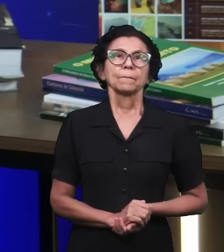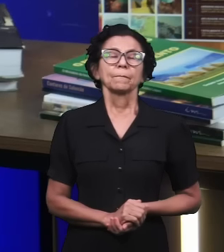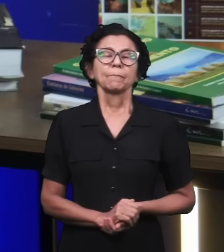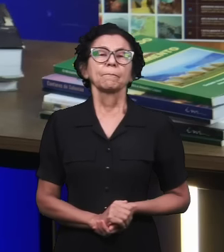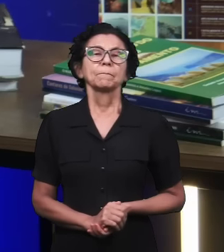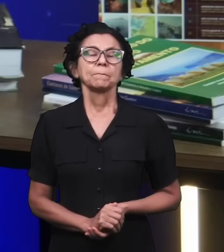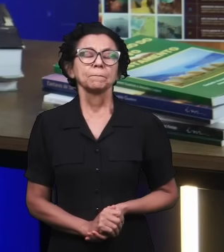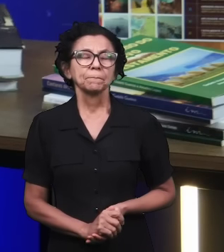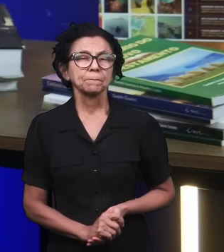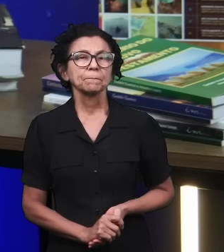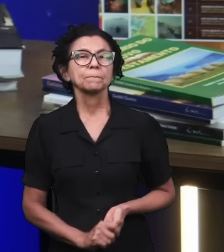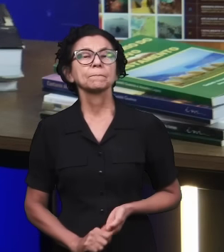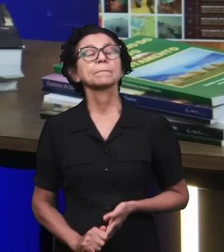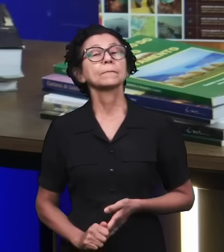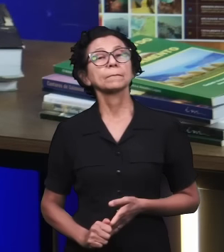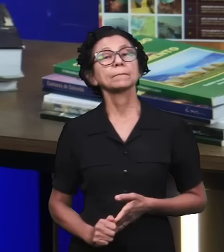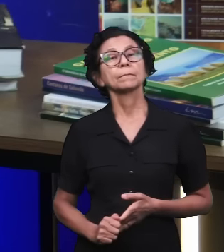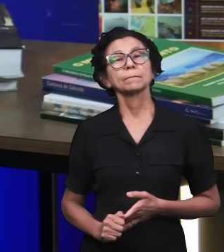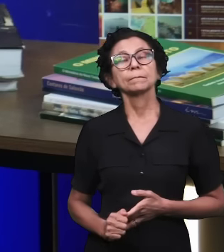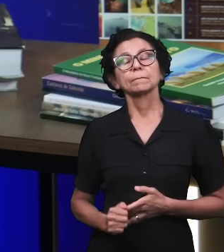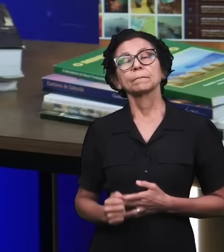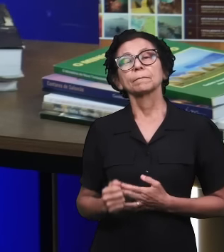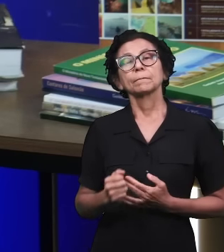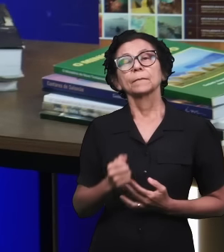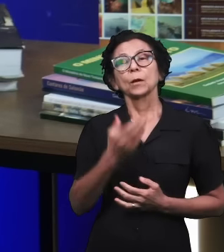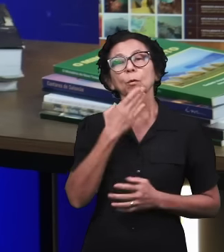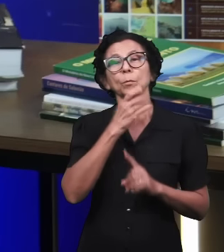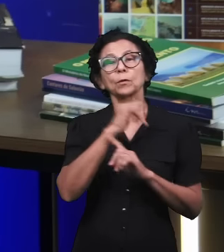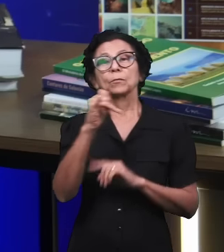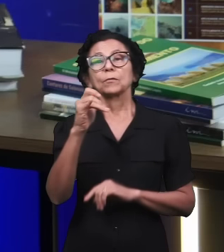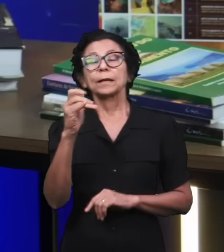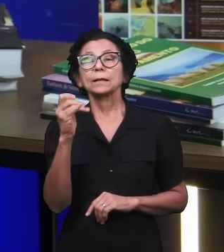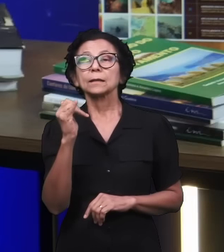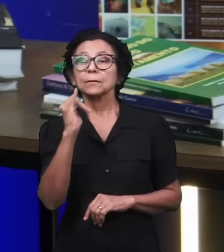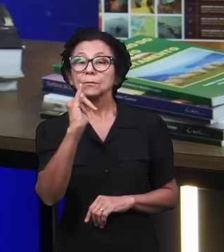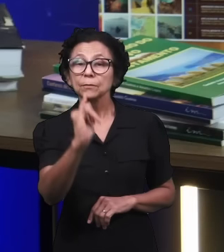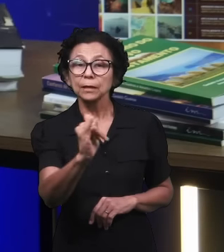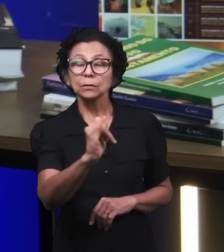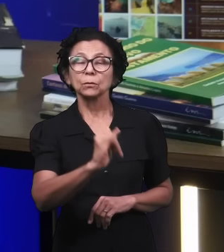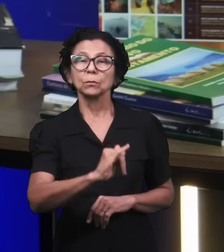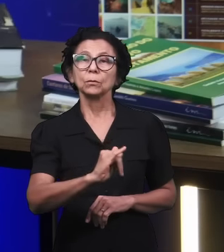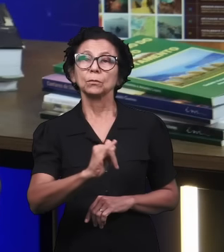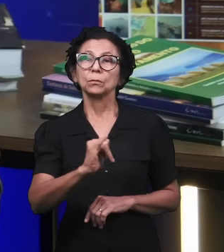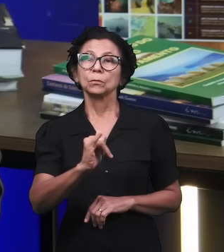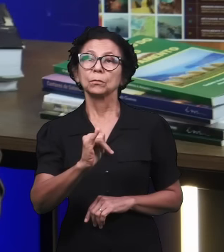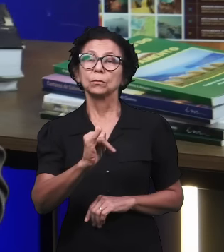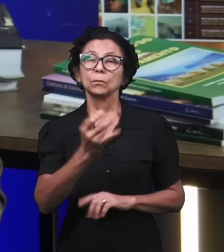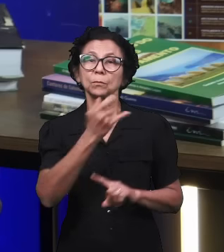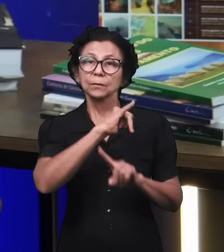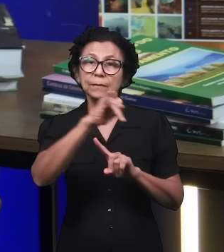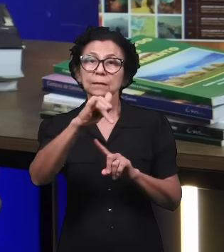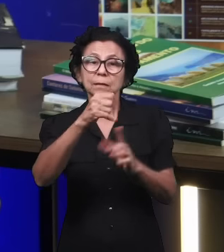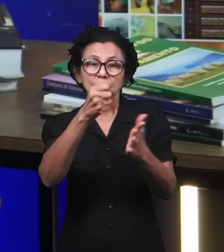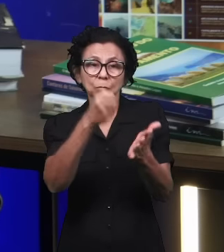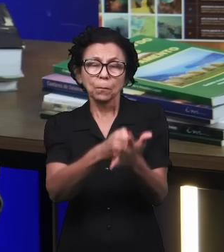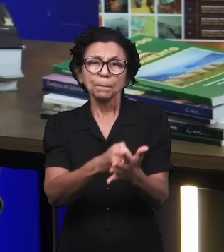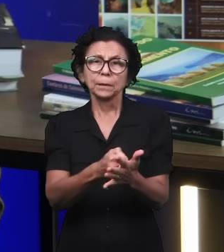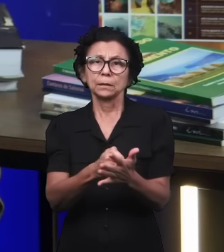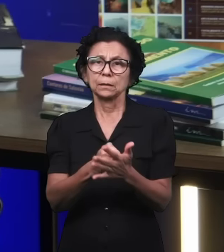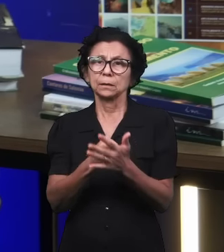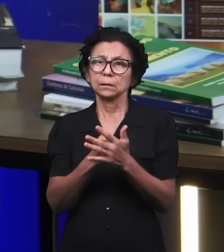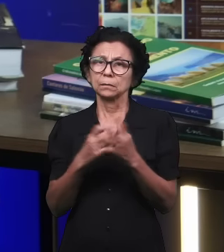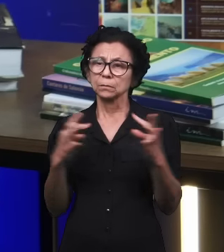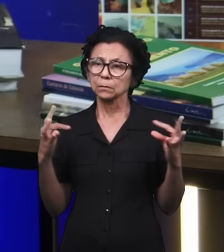pelo profeta, aquilo que é profético está se cumprindo, né? Nesses confins, né, de